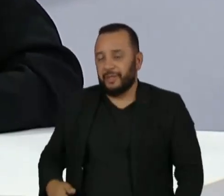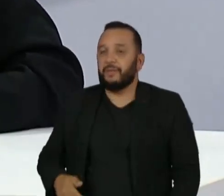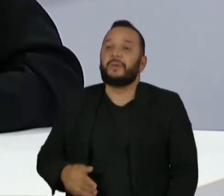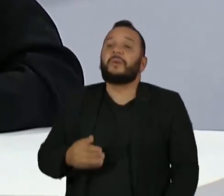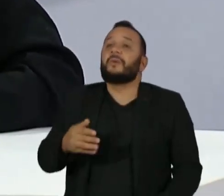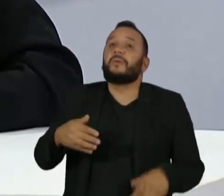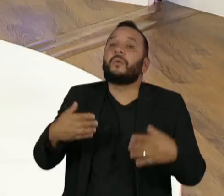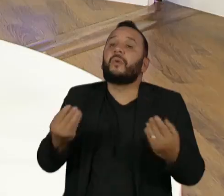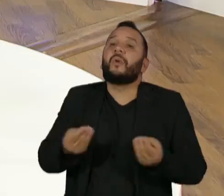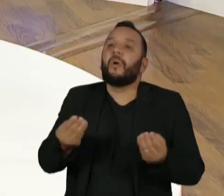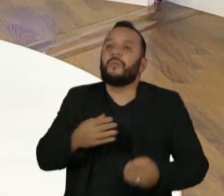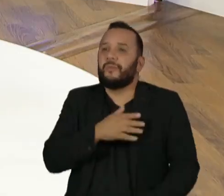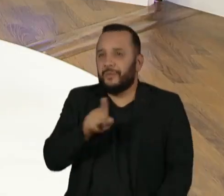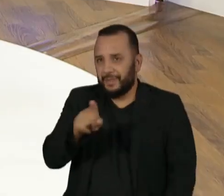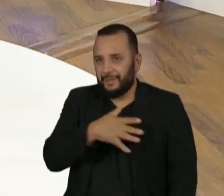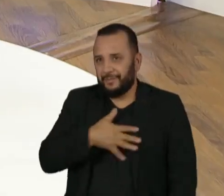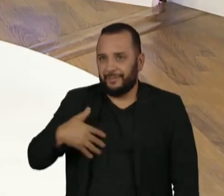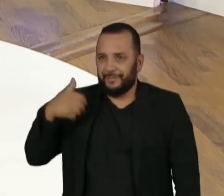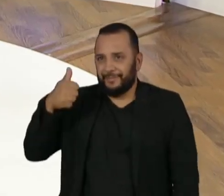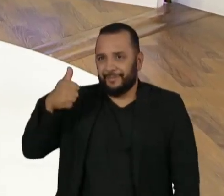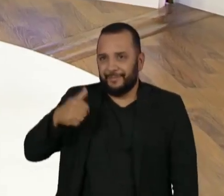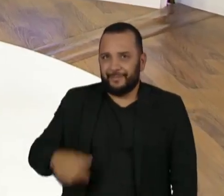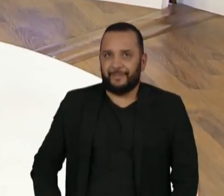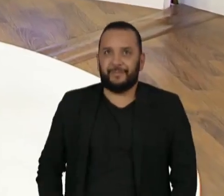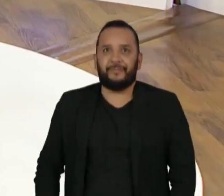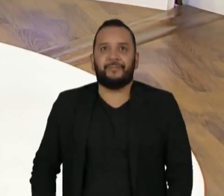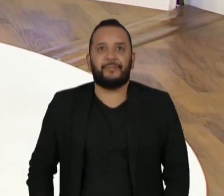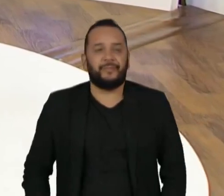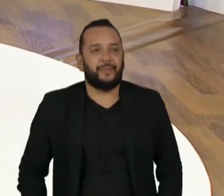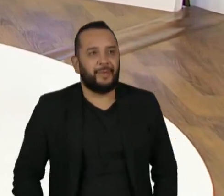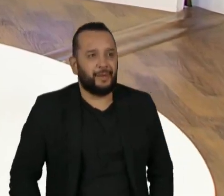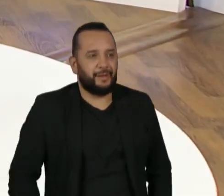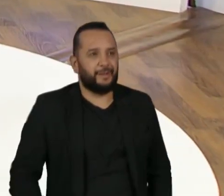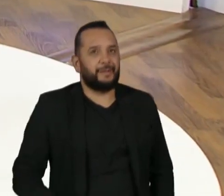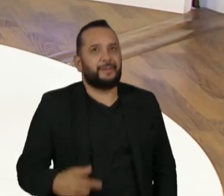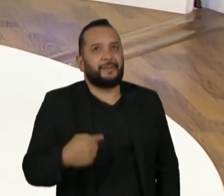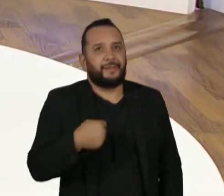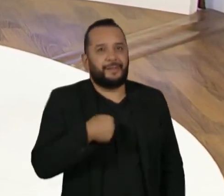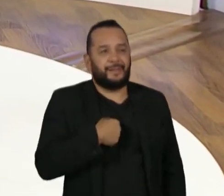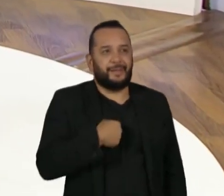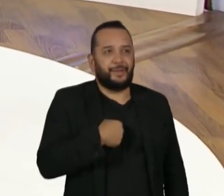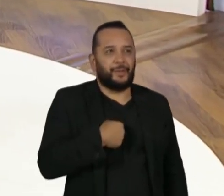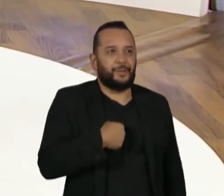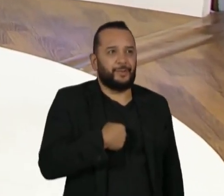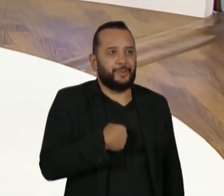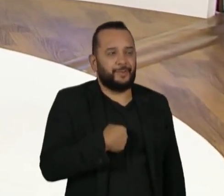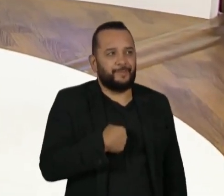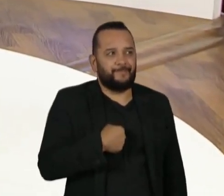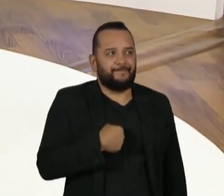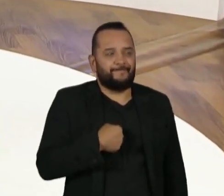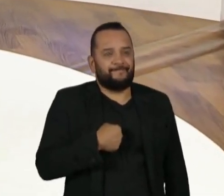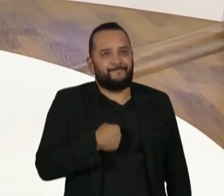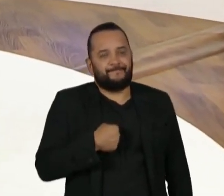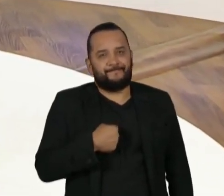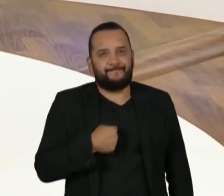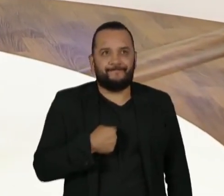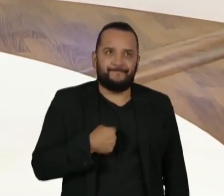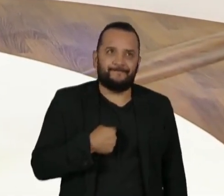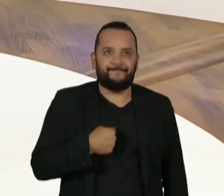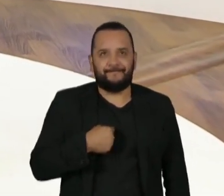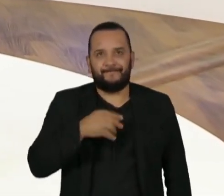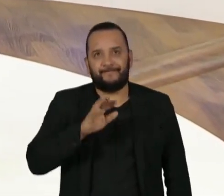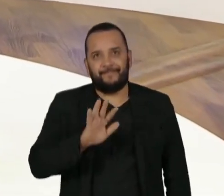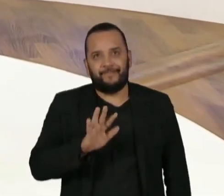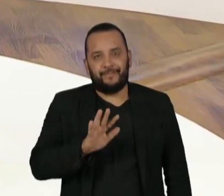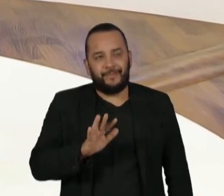dama você seria Maria eu acho que eu seria quer dizer primeiro assim isso realmente